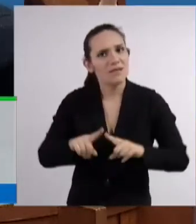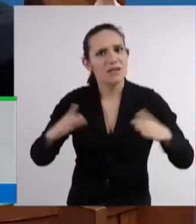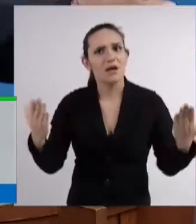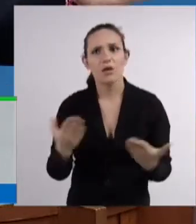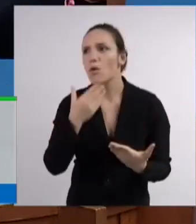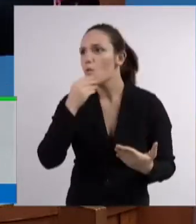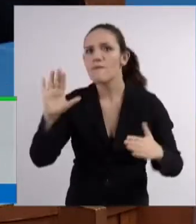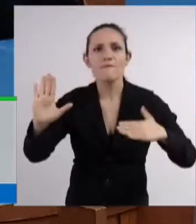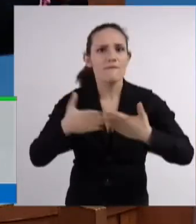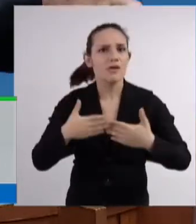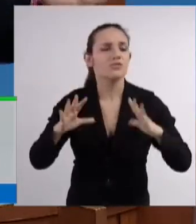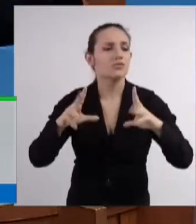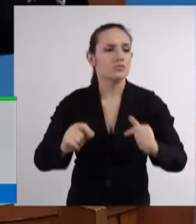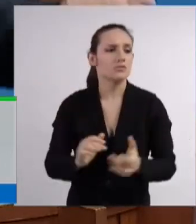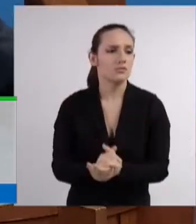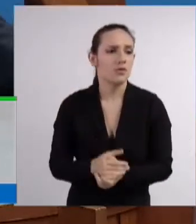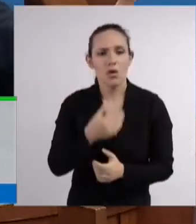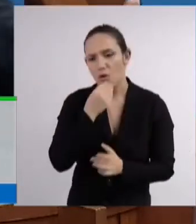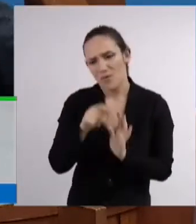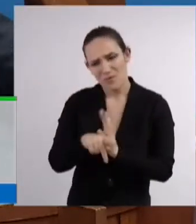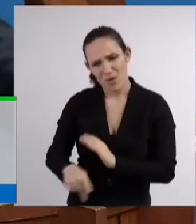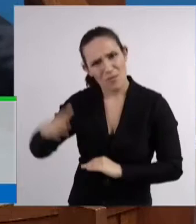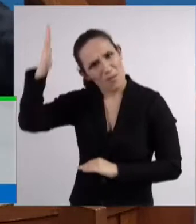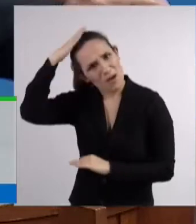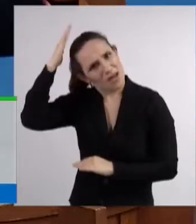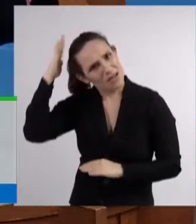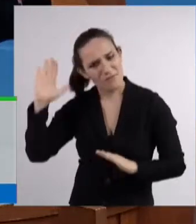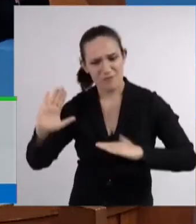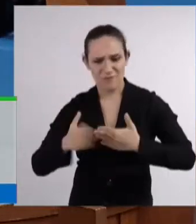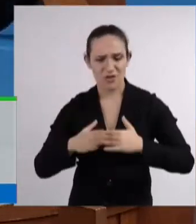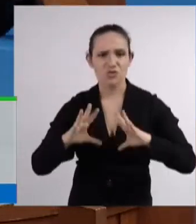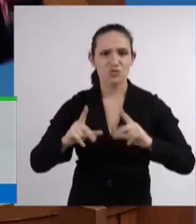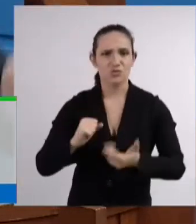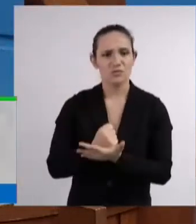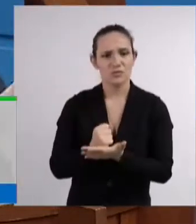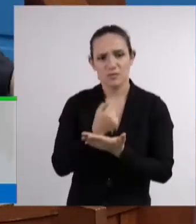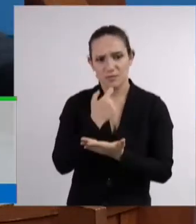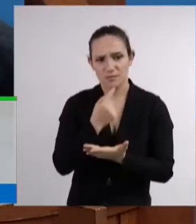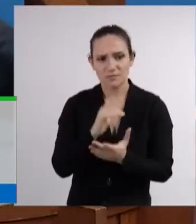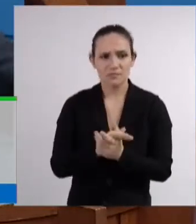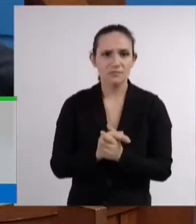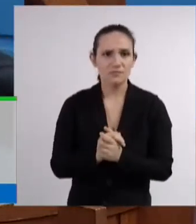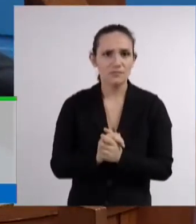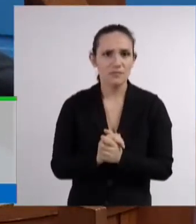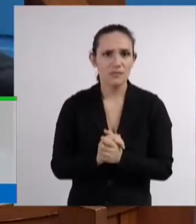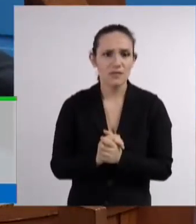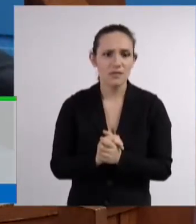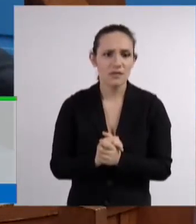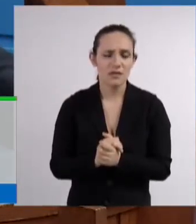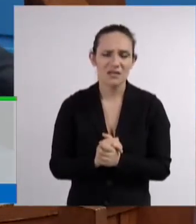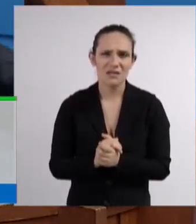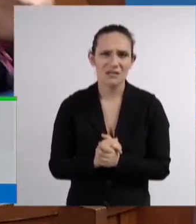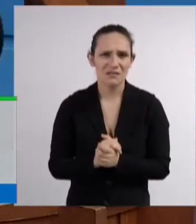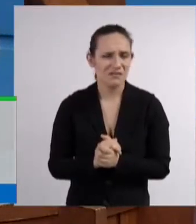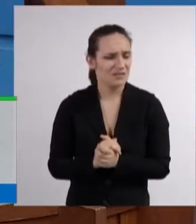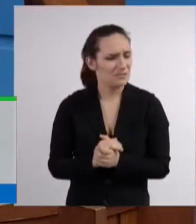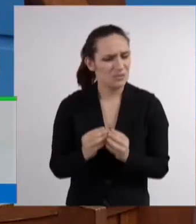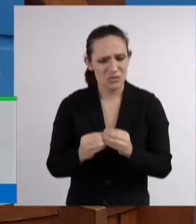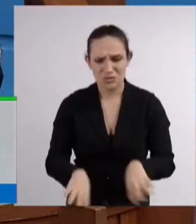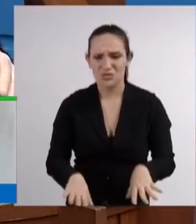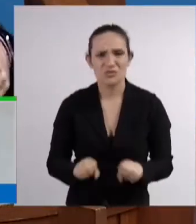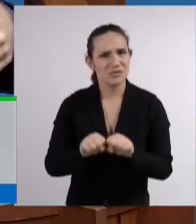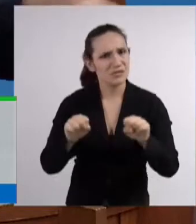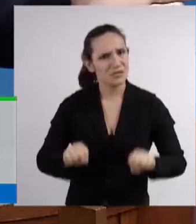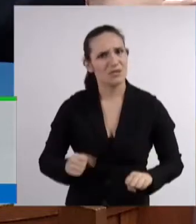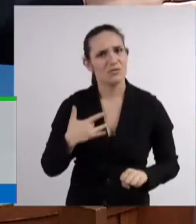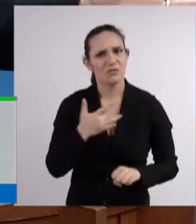aquele camarada lá do Paraná fecha a farmácia popular, desmantela o sistema de saúde, que era